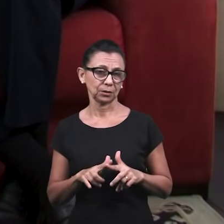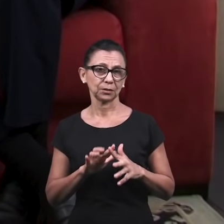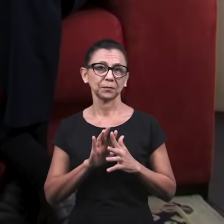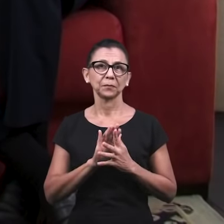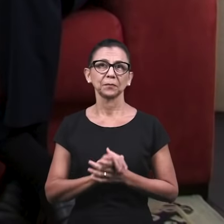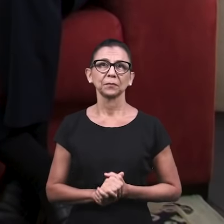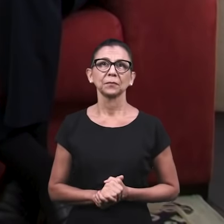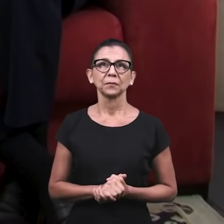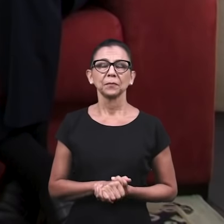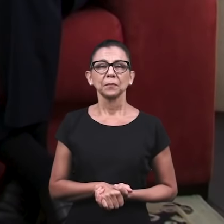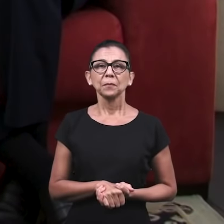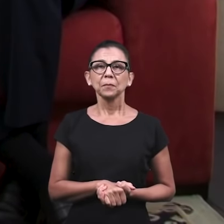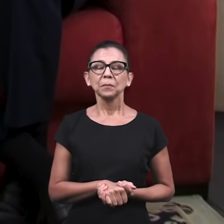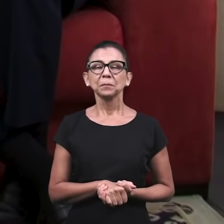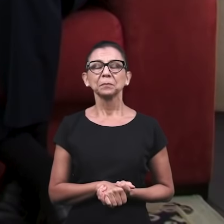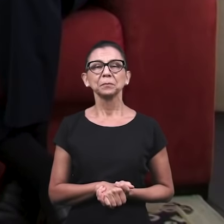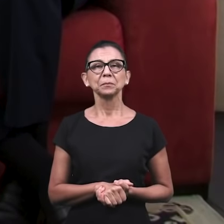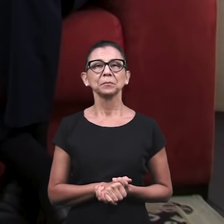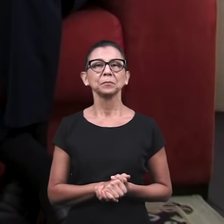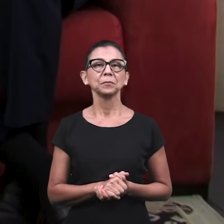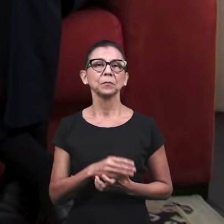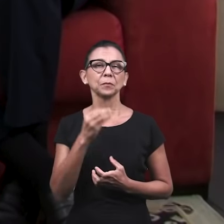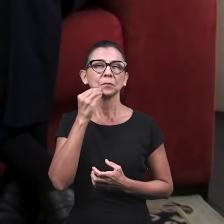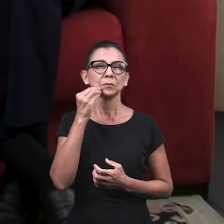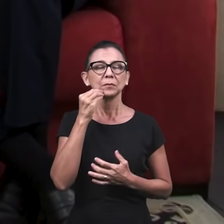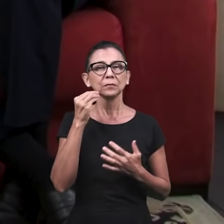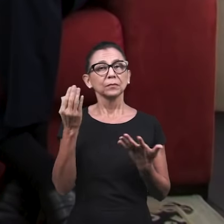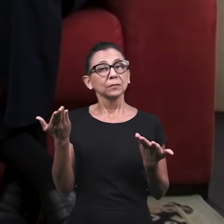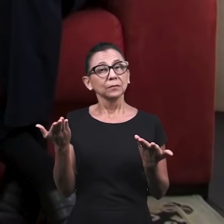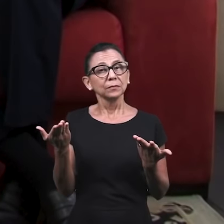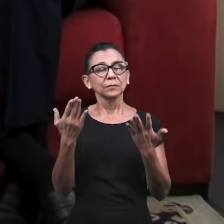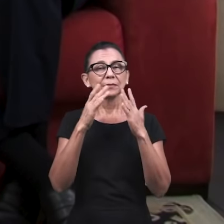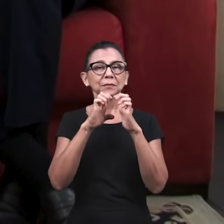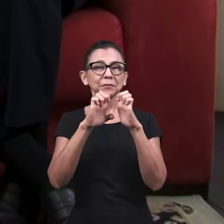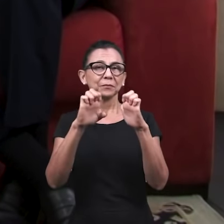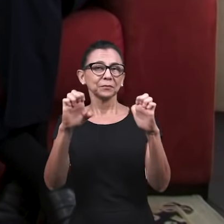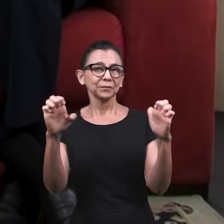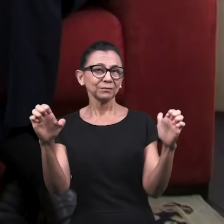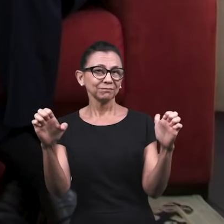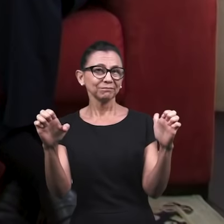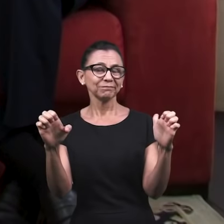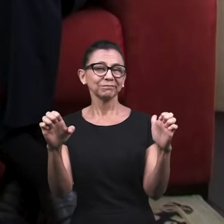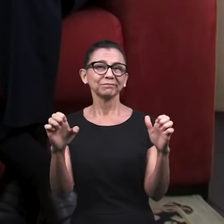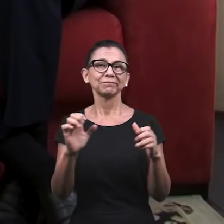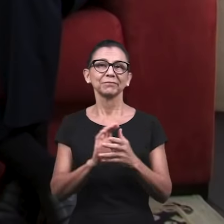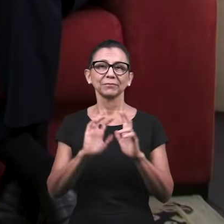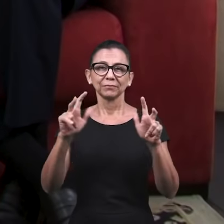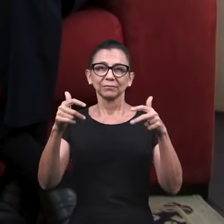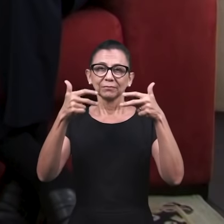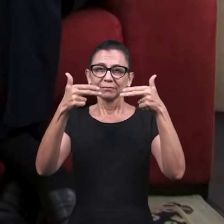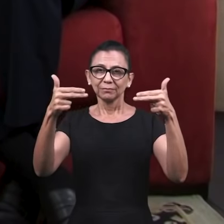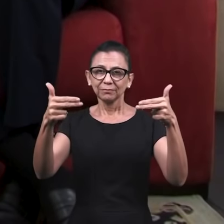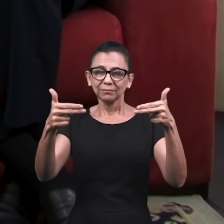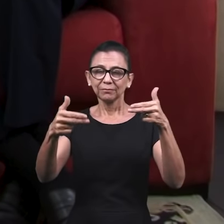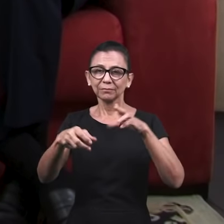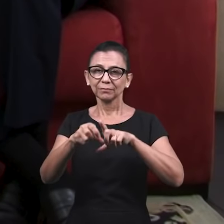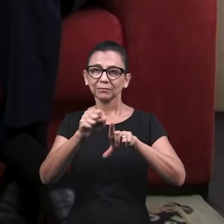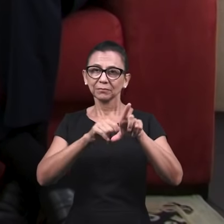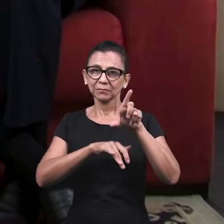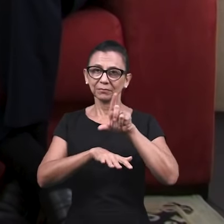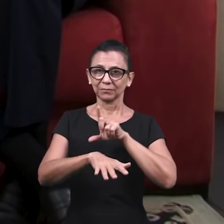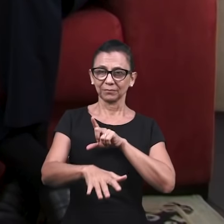Dois excelentes motivos e oportunidades para evangelizarmos, para chamarmos aqueles pelos quais temos